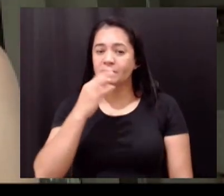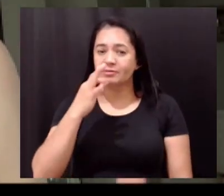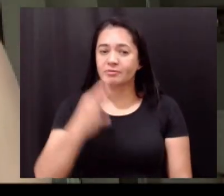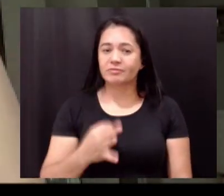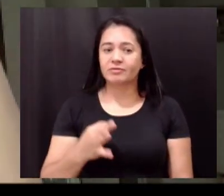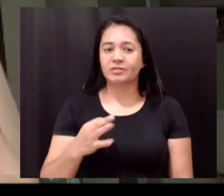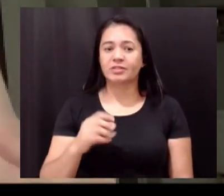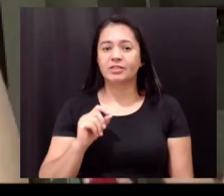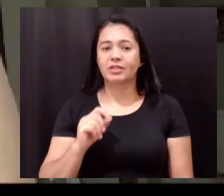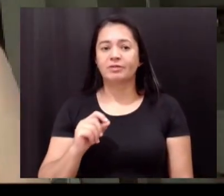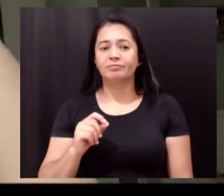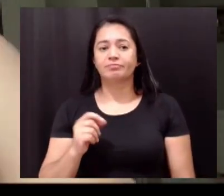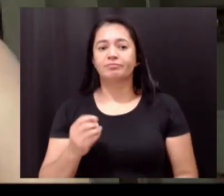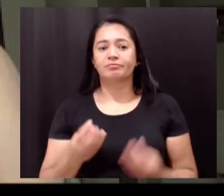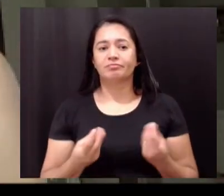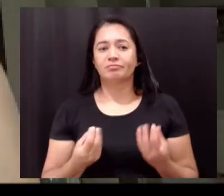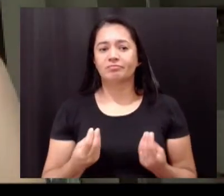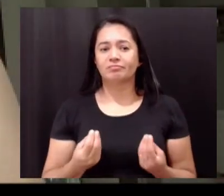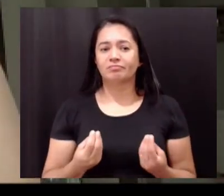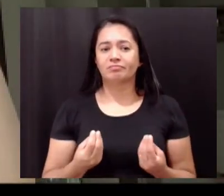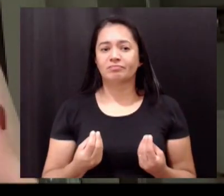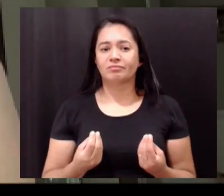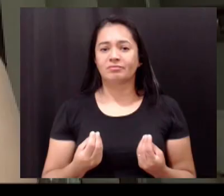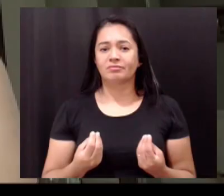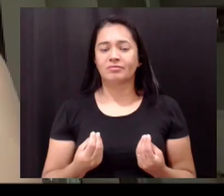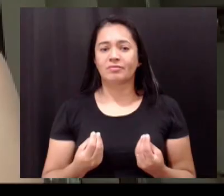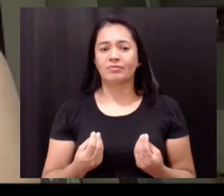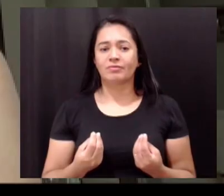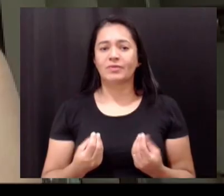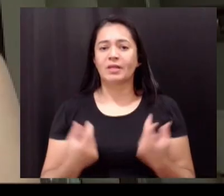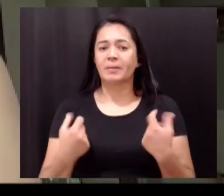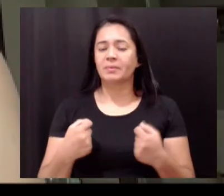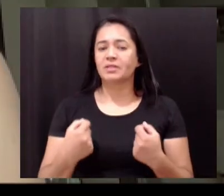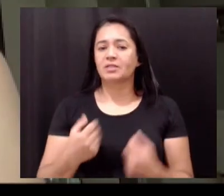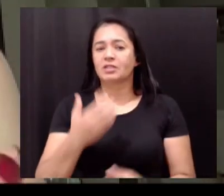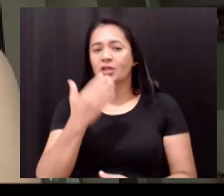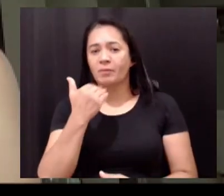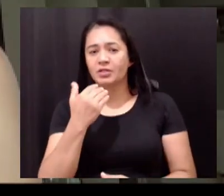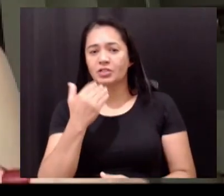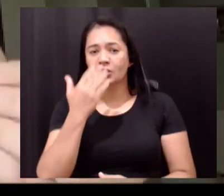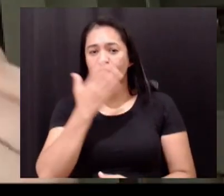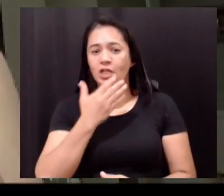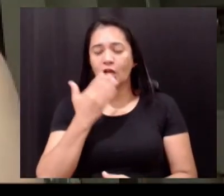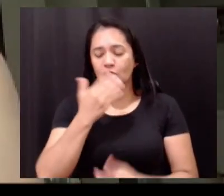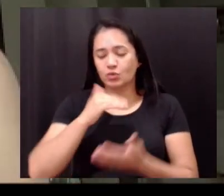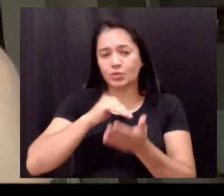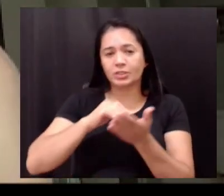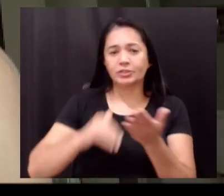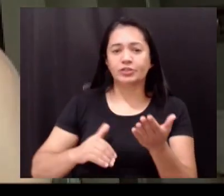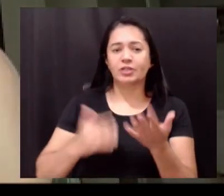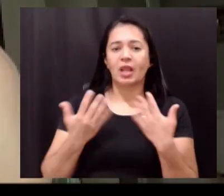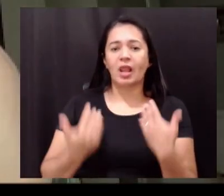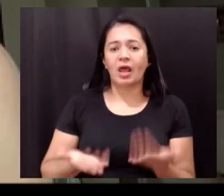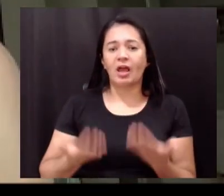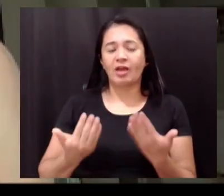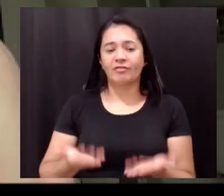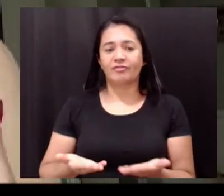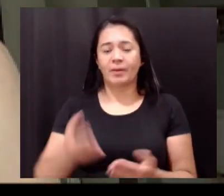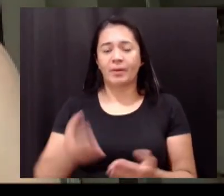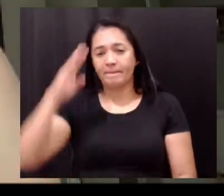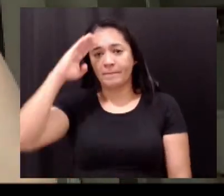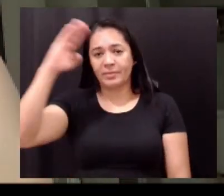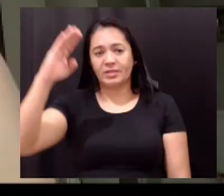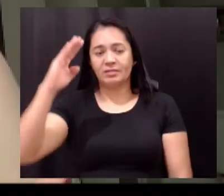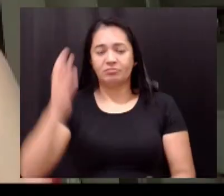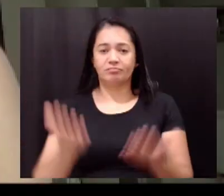dieta não rica em gordura, açúcar, né? Uma dieta leve e buscando principalmente o equilíbrio.